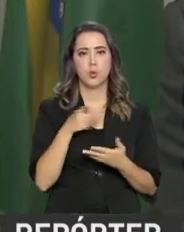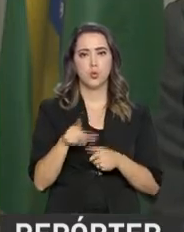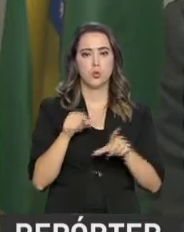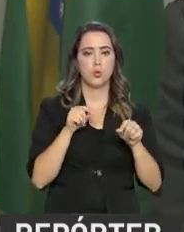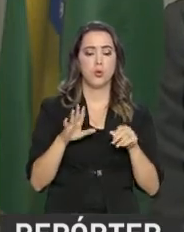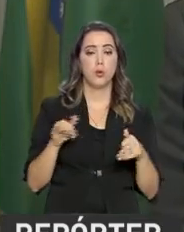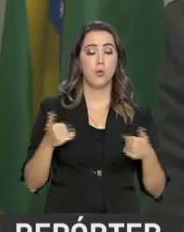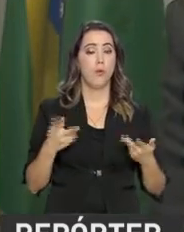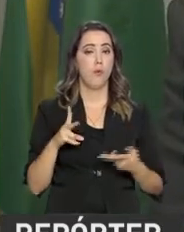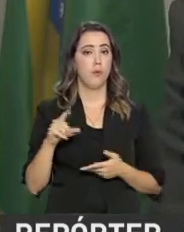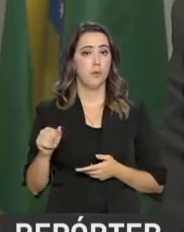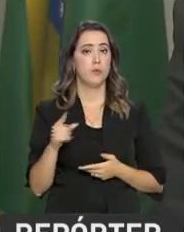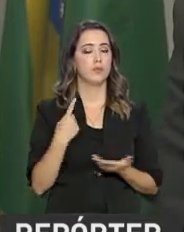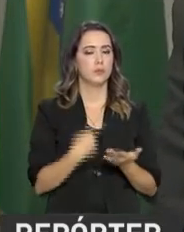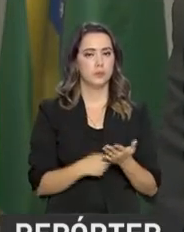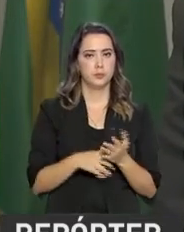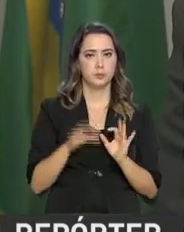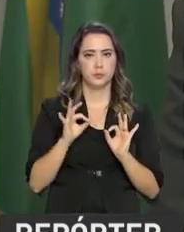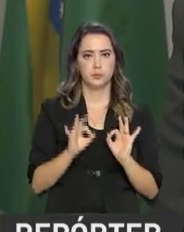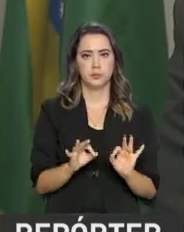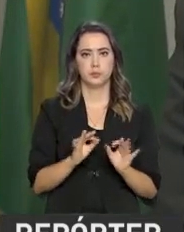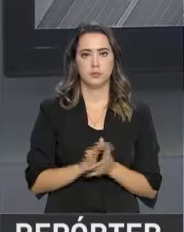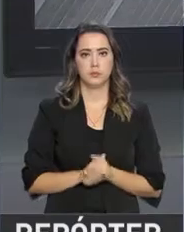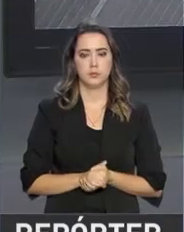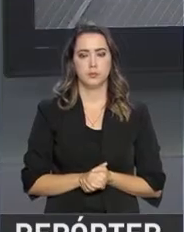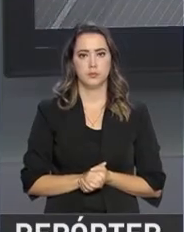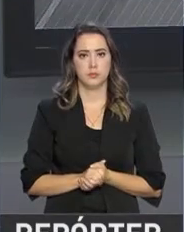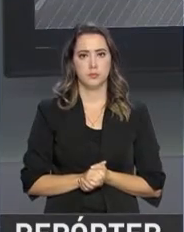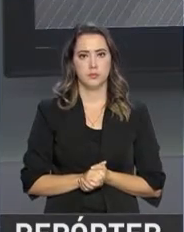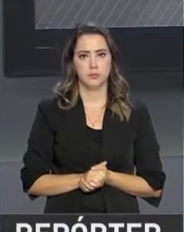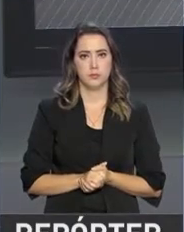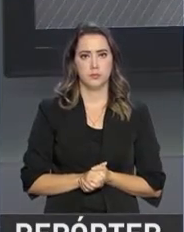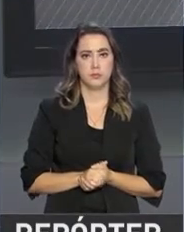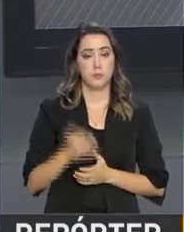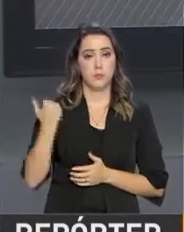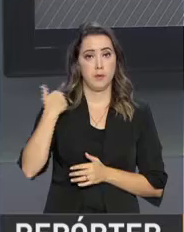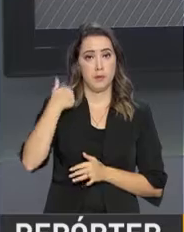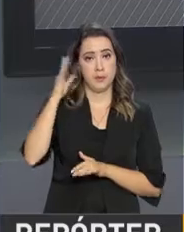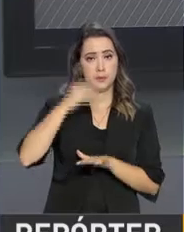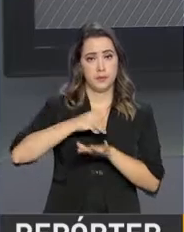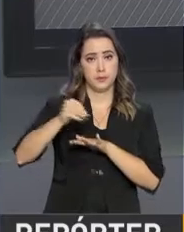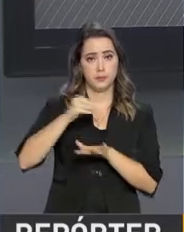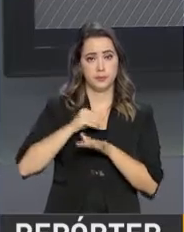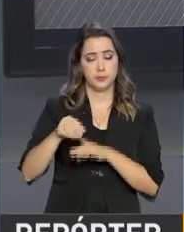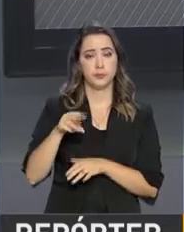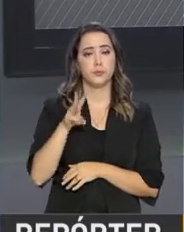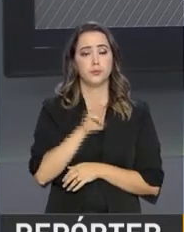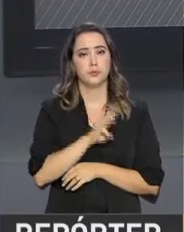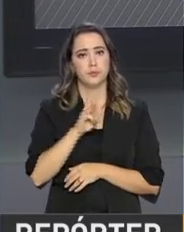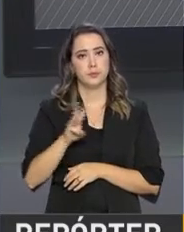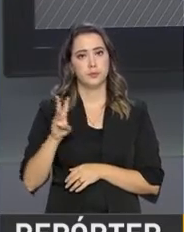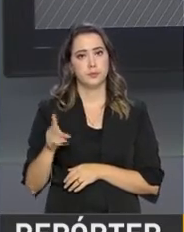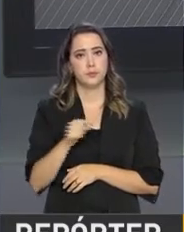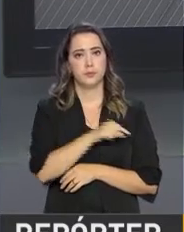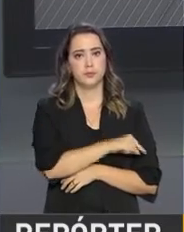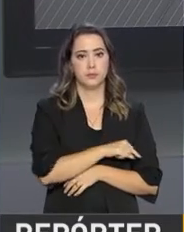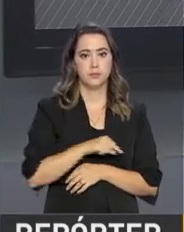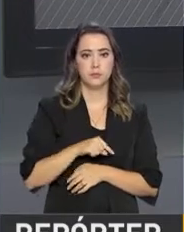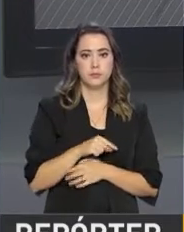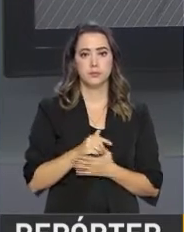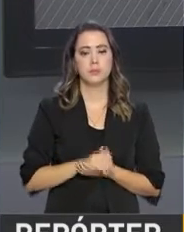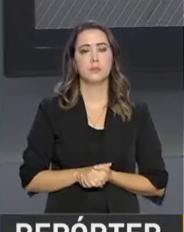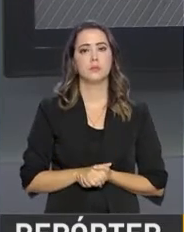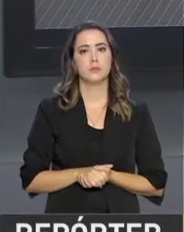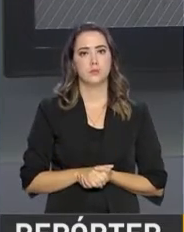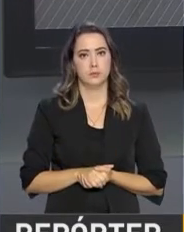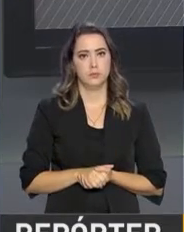seleção já deixa agendado a sua entrevista para mais informações é só acessar o site emprega brasil